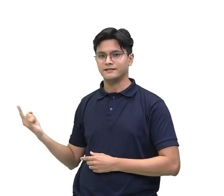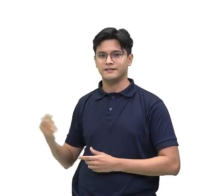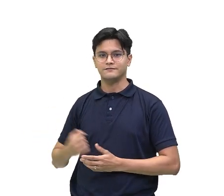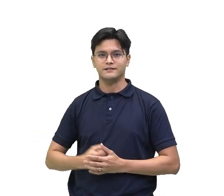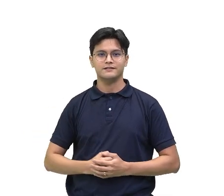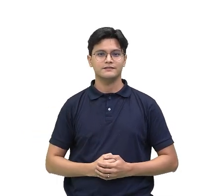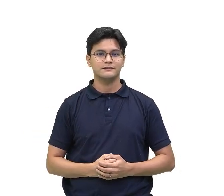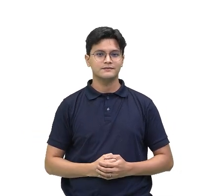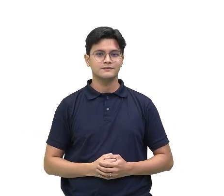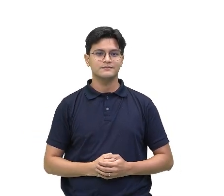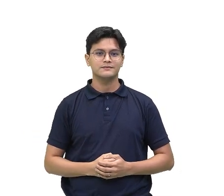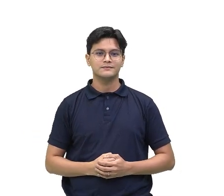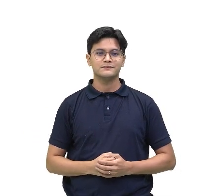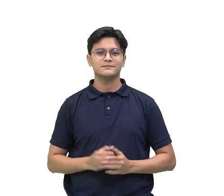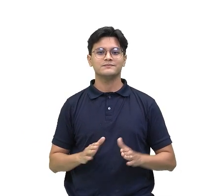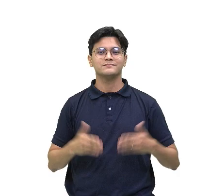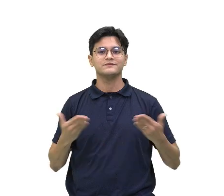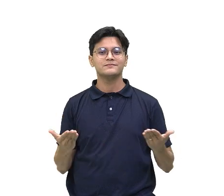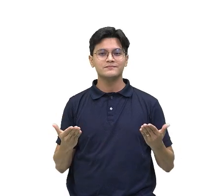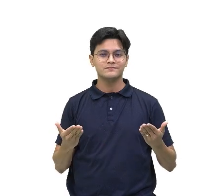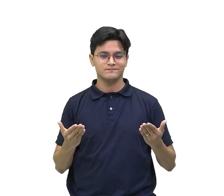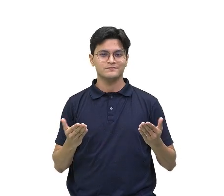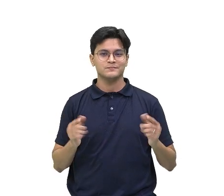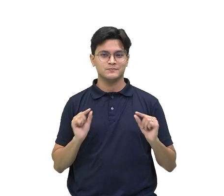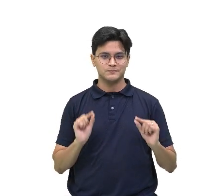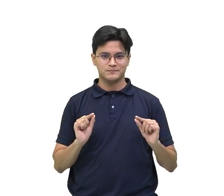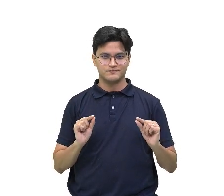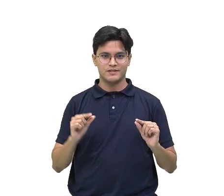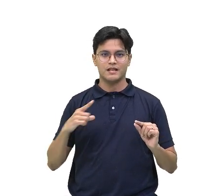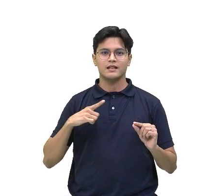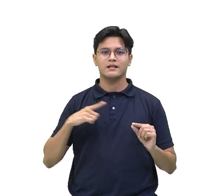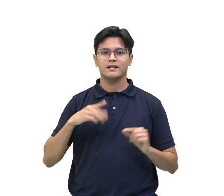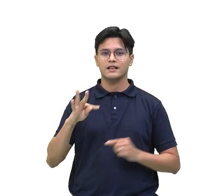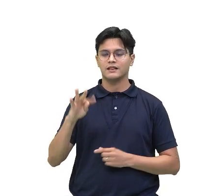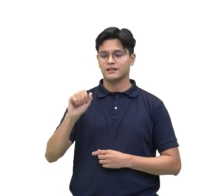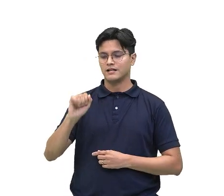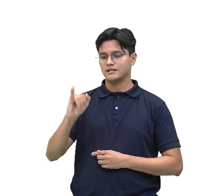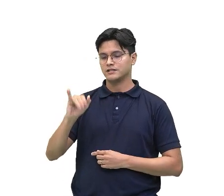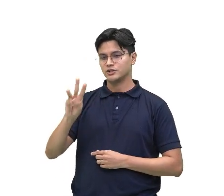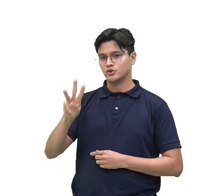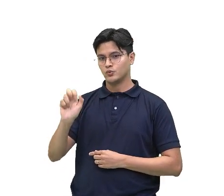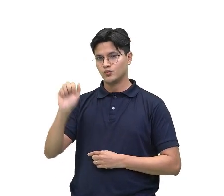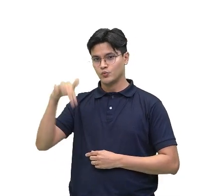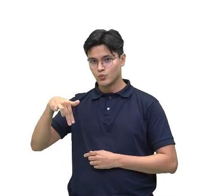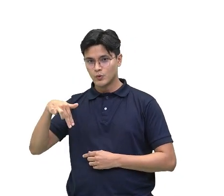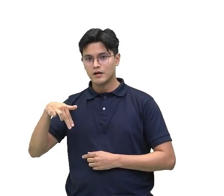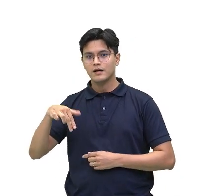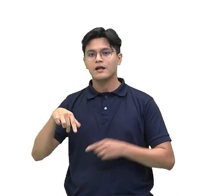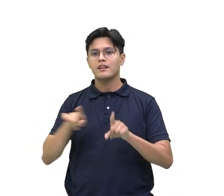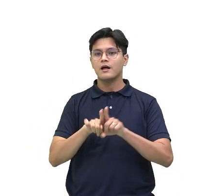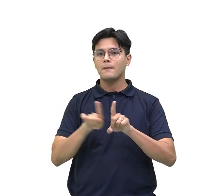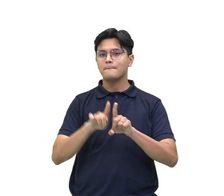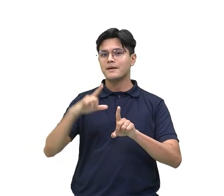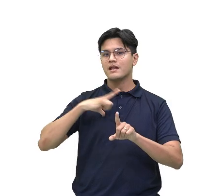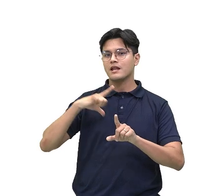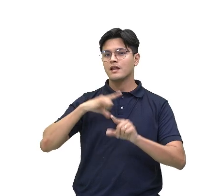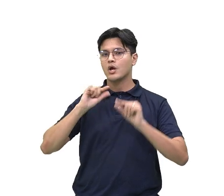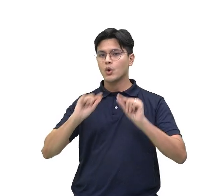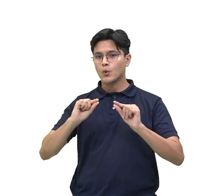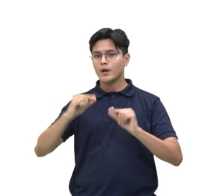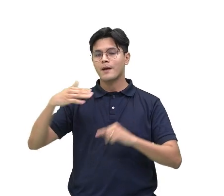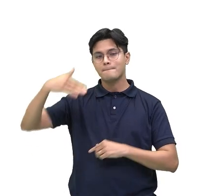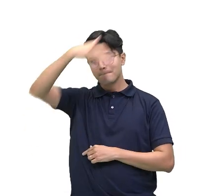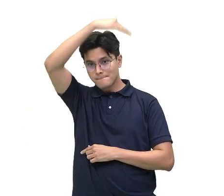se juntando à parte de Taiwan, mas também teremos aí a composição, né, feita por